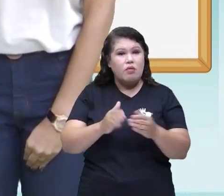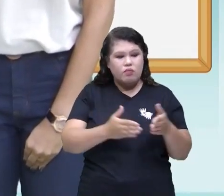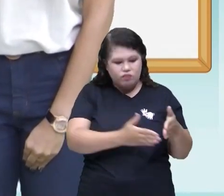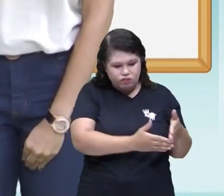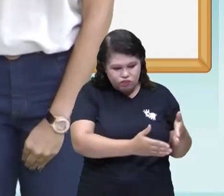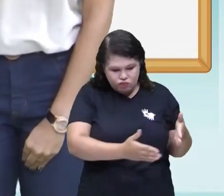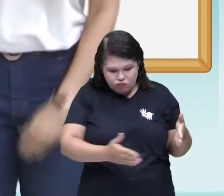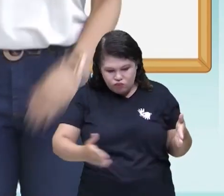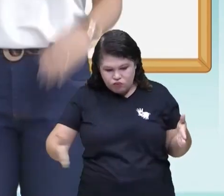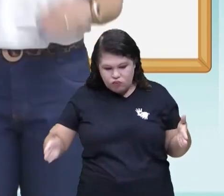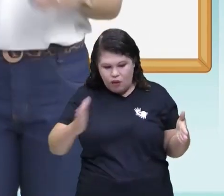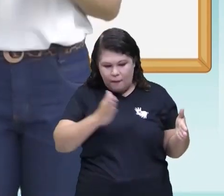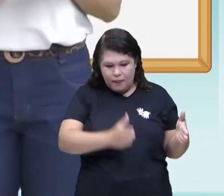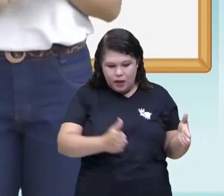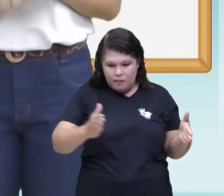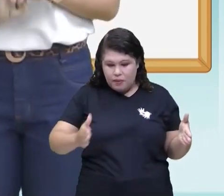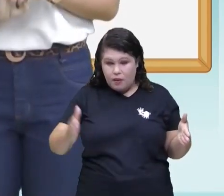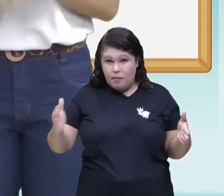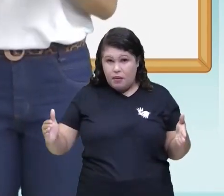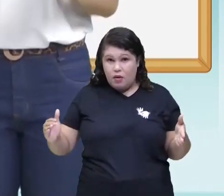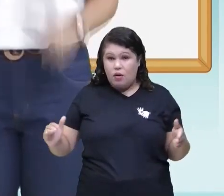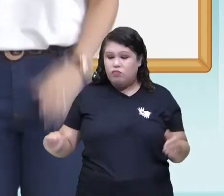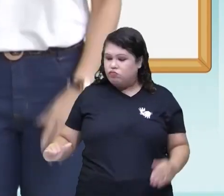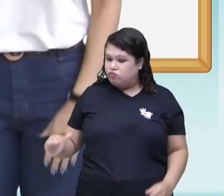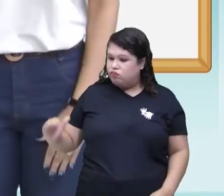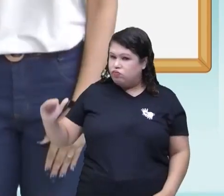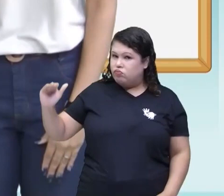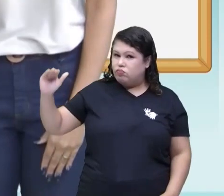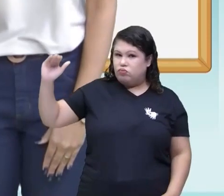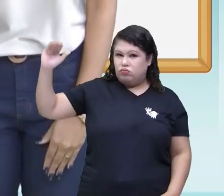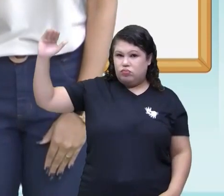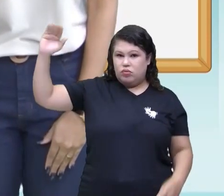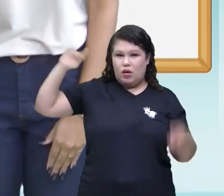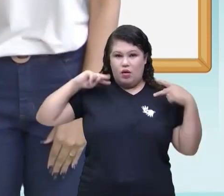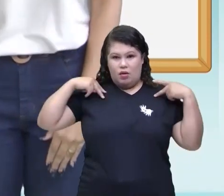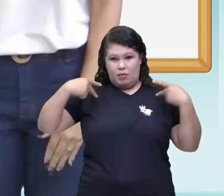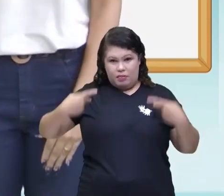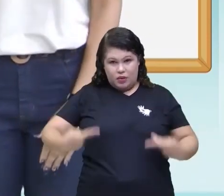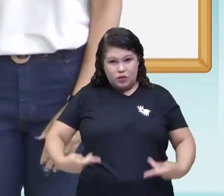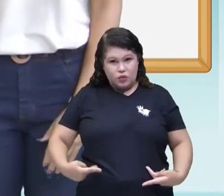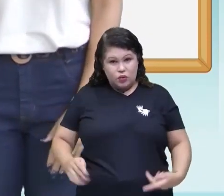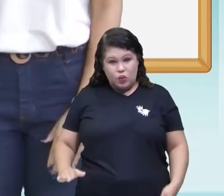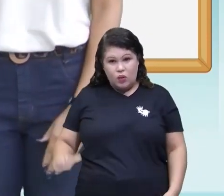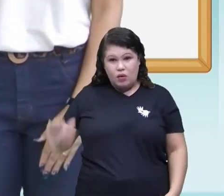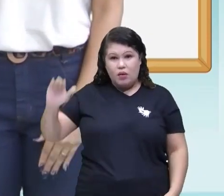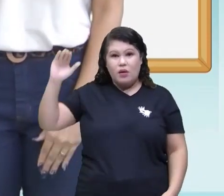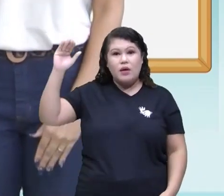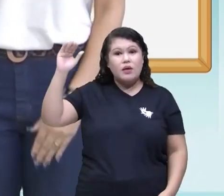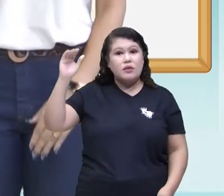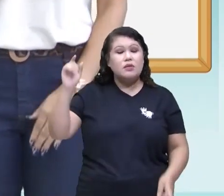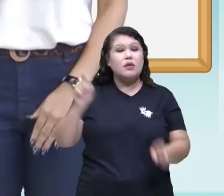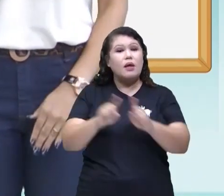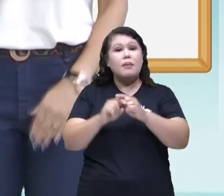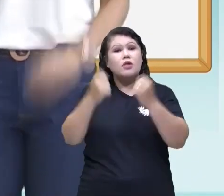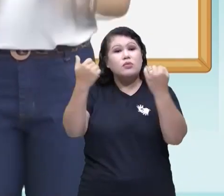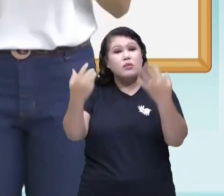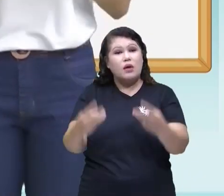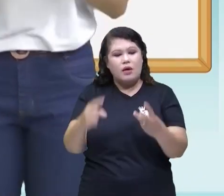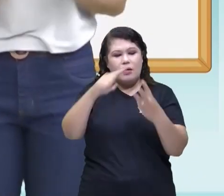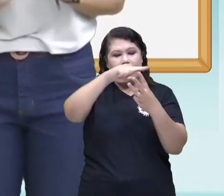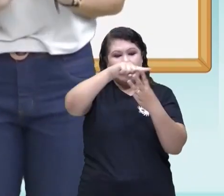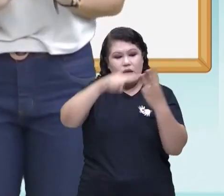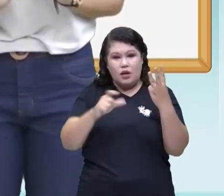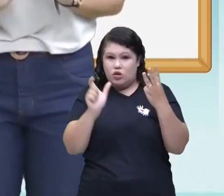as principais que nós utilizamos, as 3 palavrinhas primeiras que eu acabei de explicar para vocês.